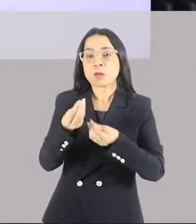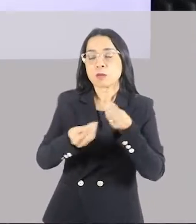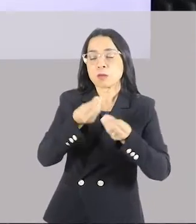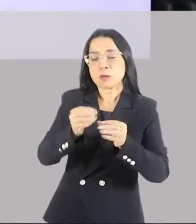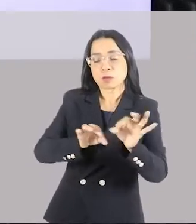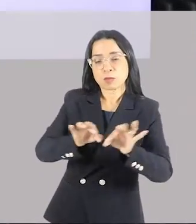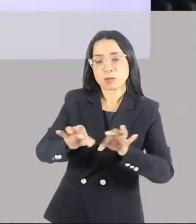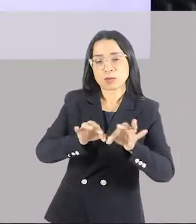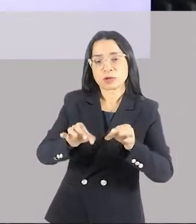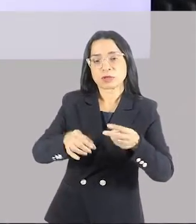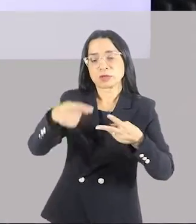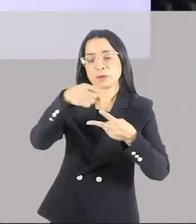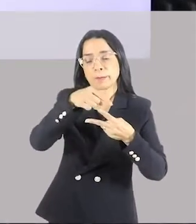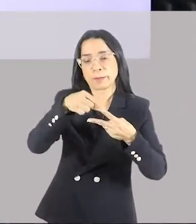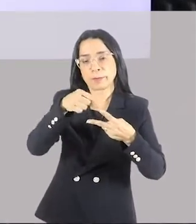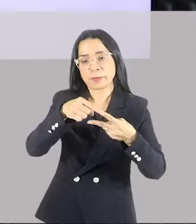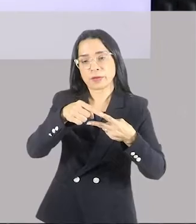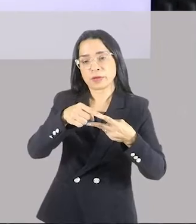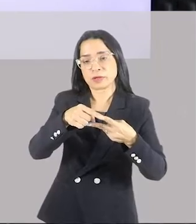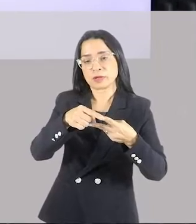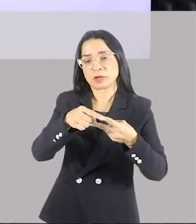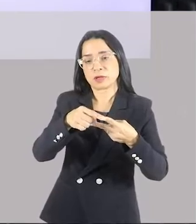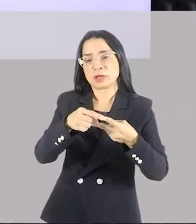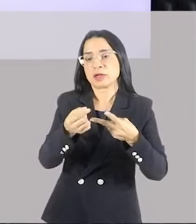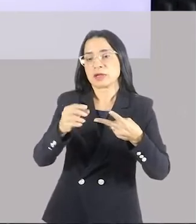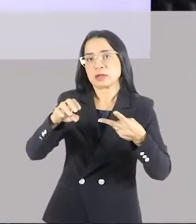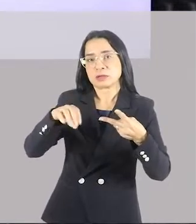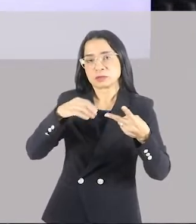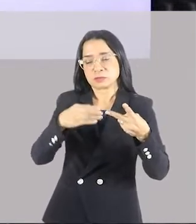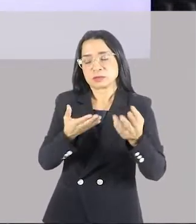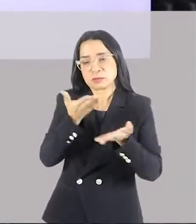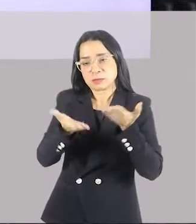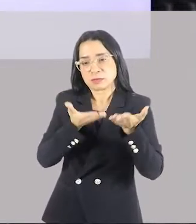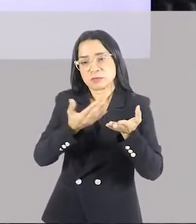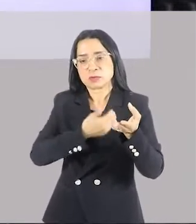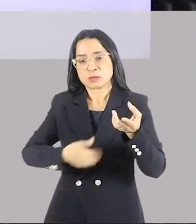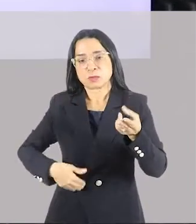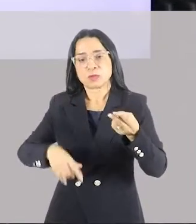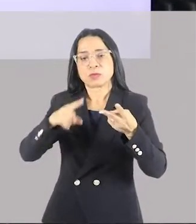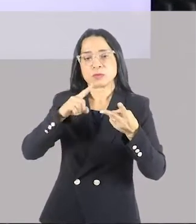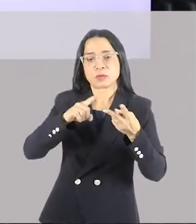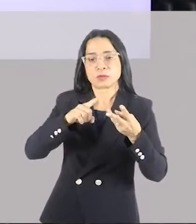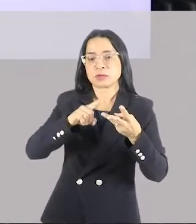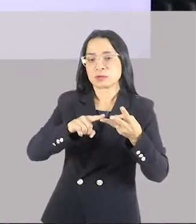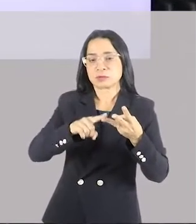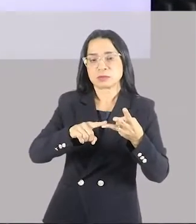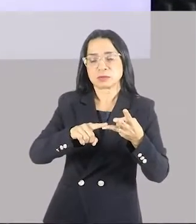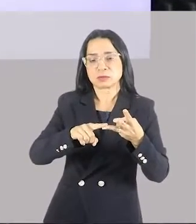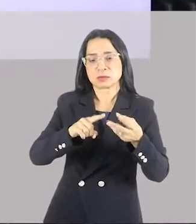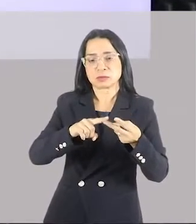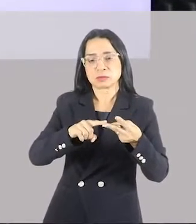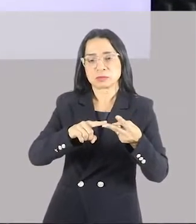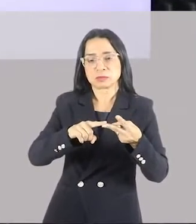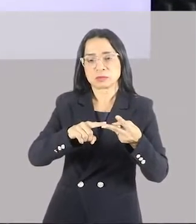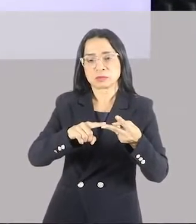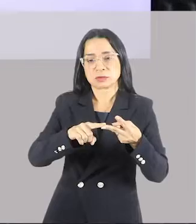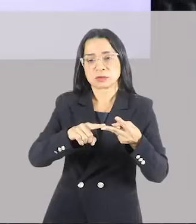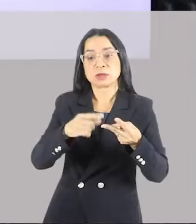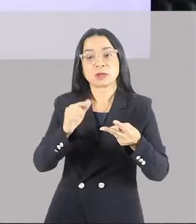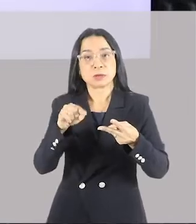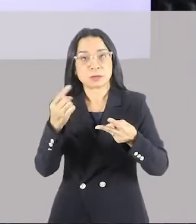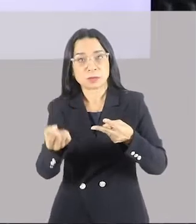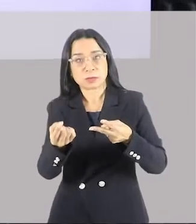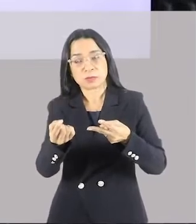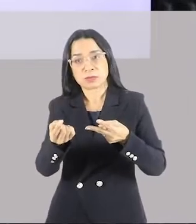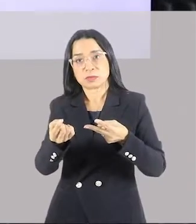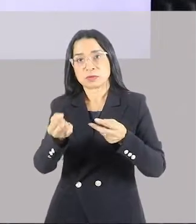concessão de serviço público e concessão de serviço público precedida de